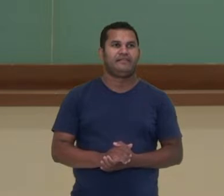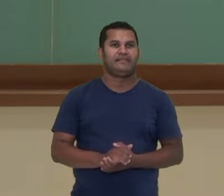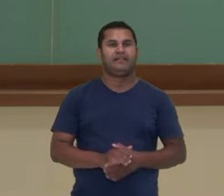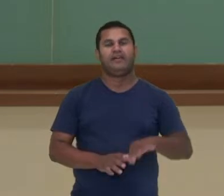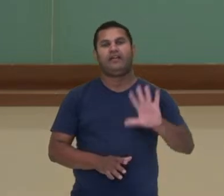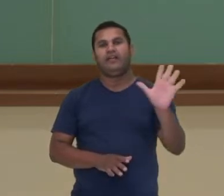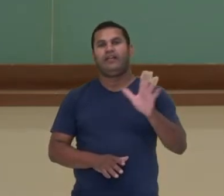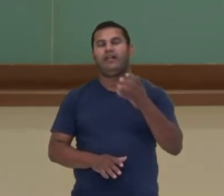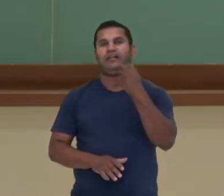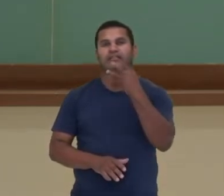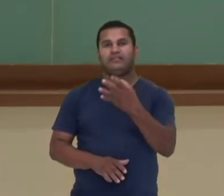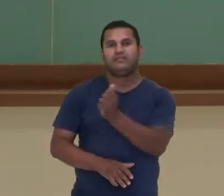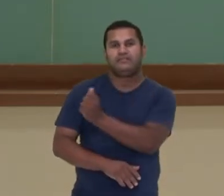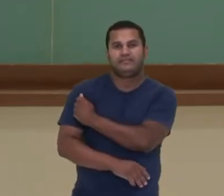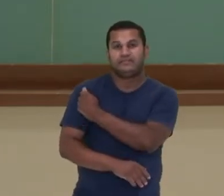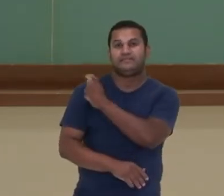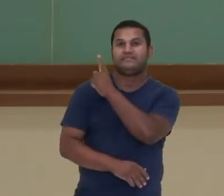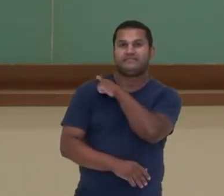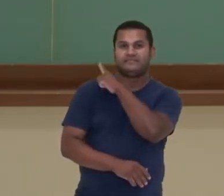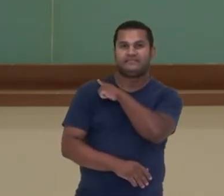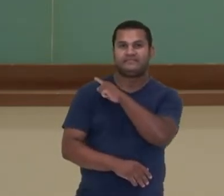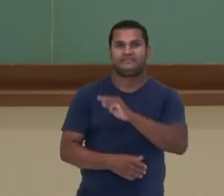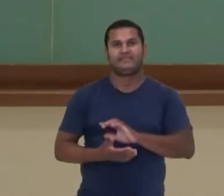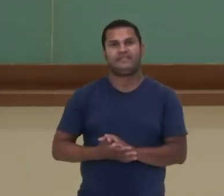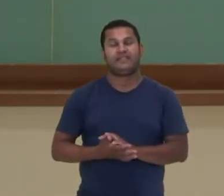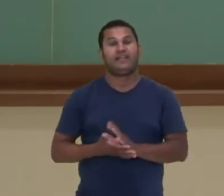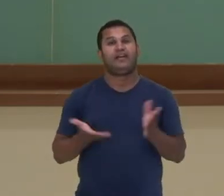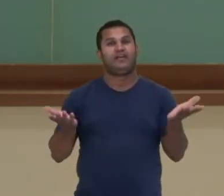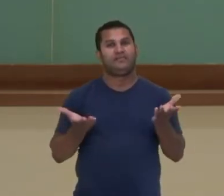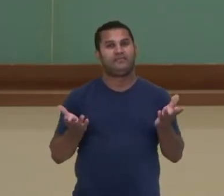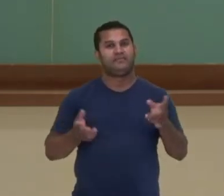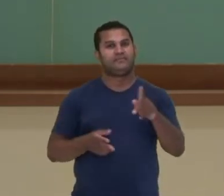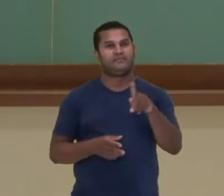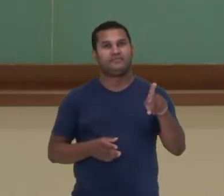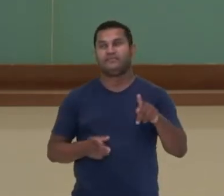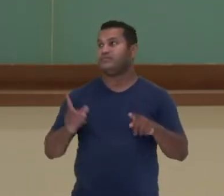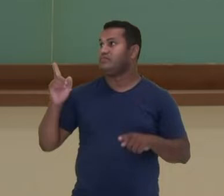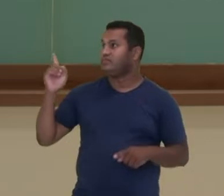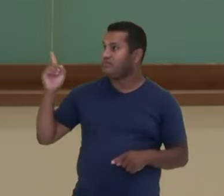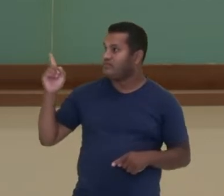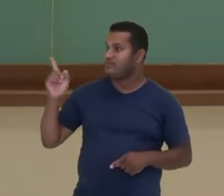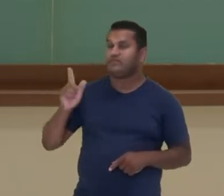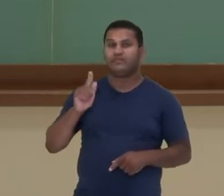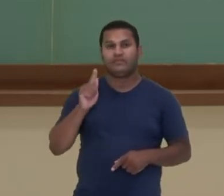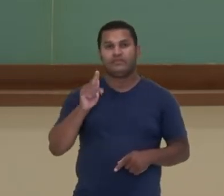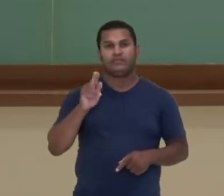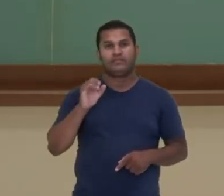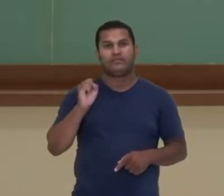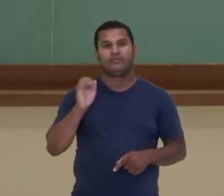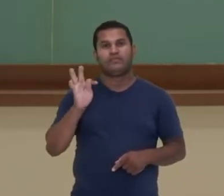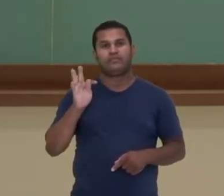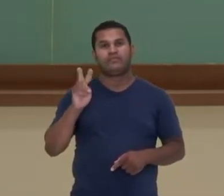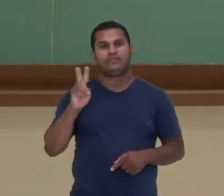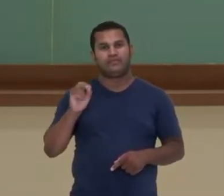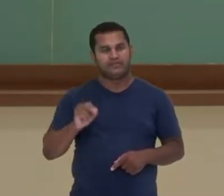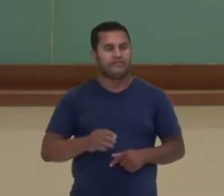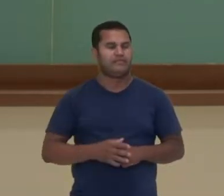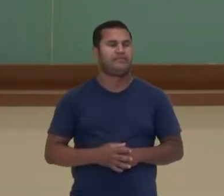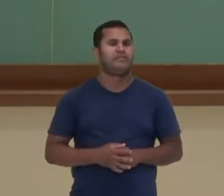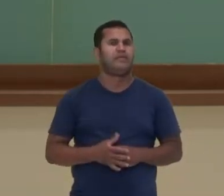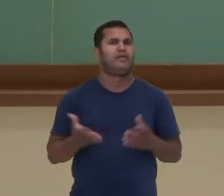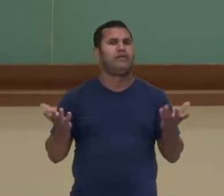Olá, estudantes da primeira série. Quem está falando aqui é o professor Gustavo Treveler e hoje nós vamos falar sobre equação